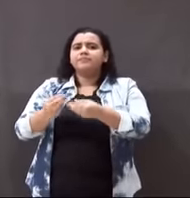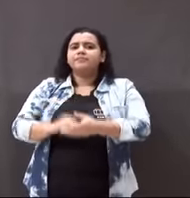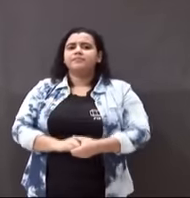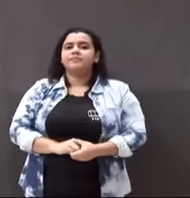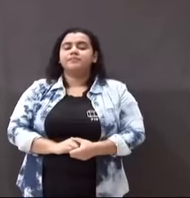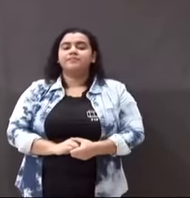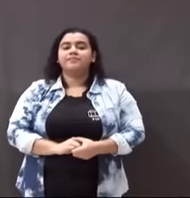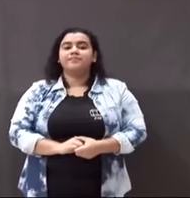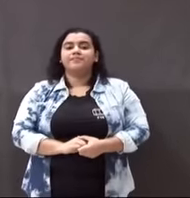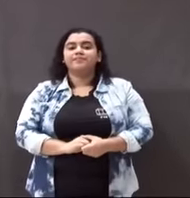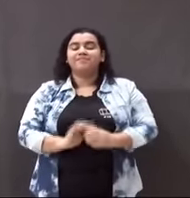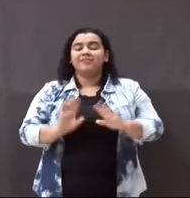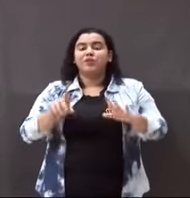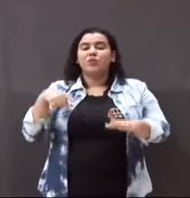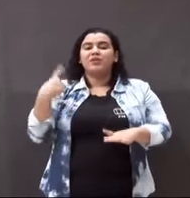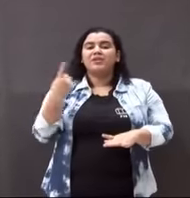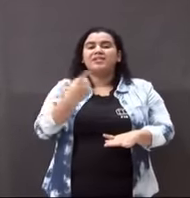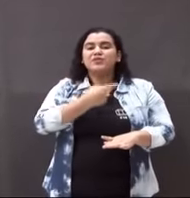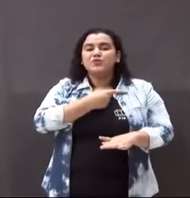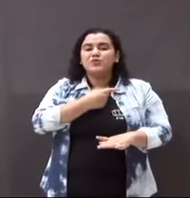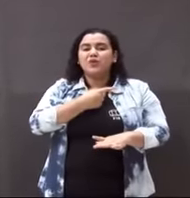Quando você não a reparte.